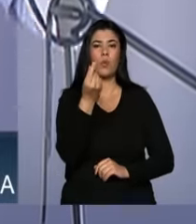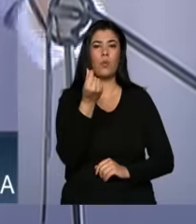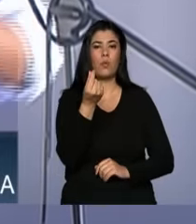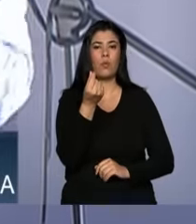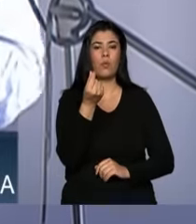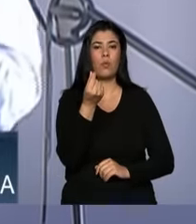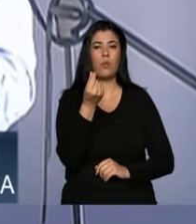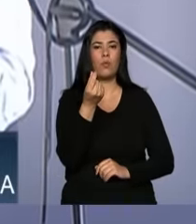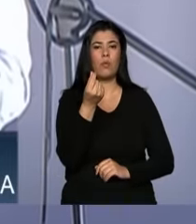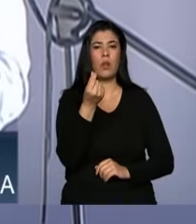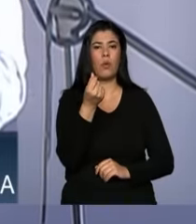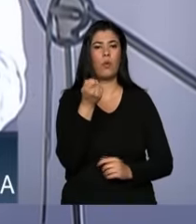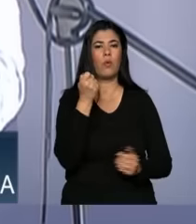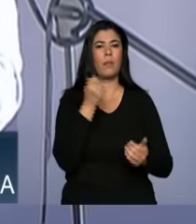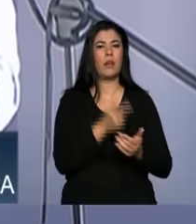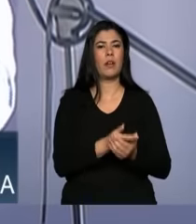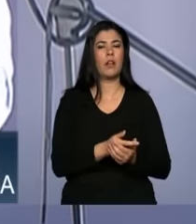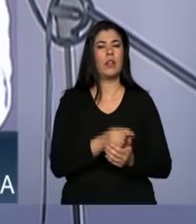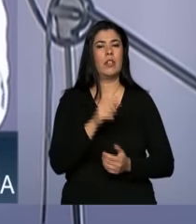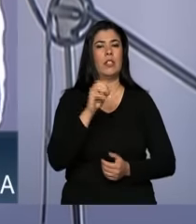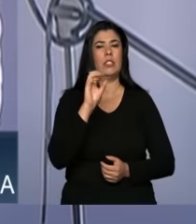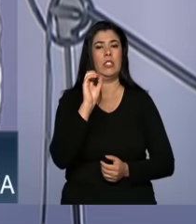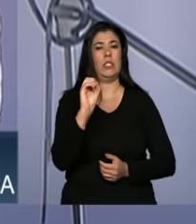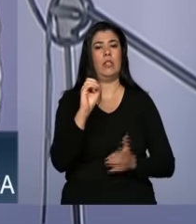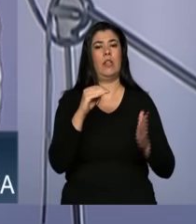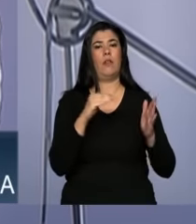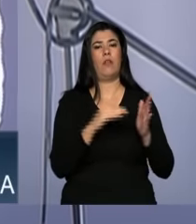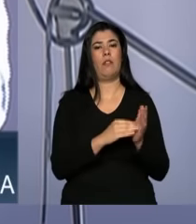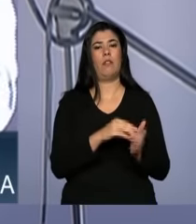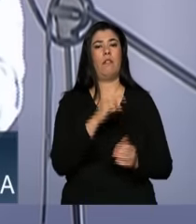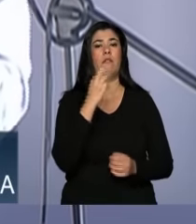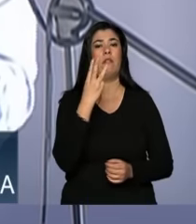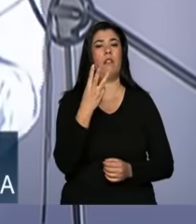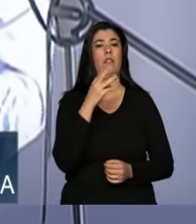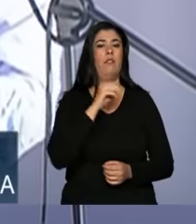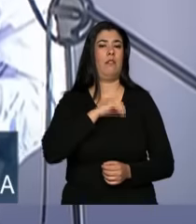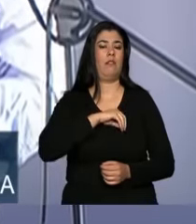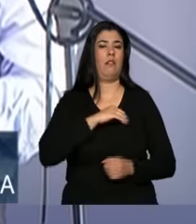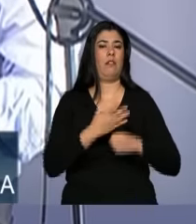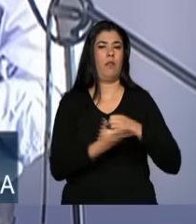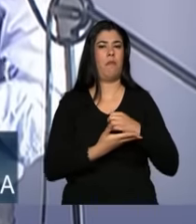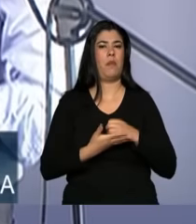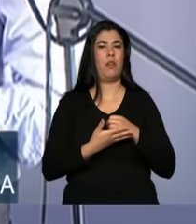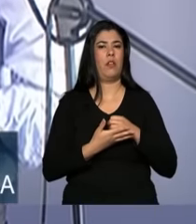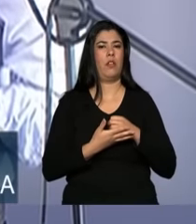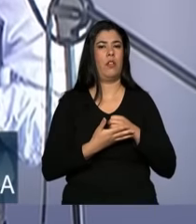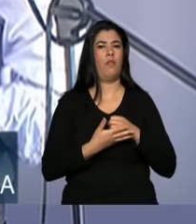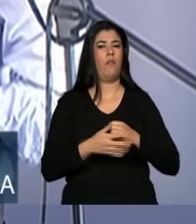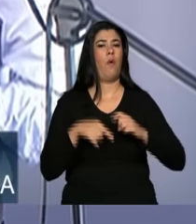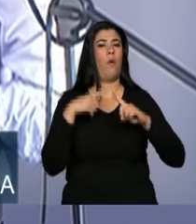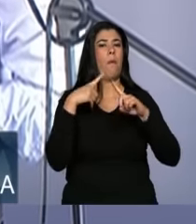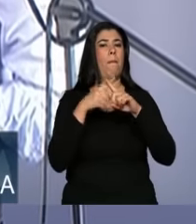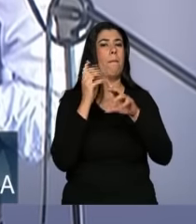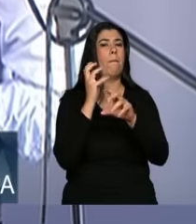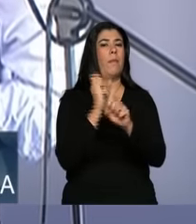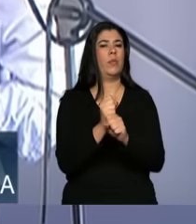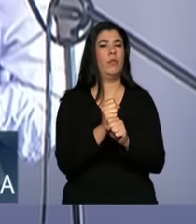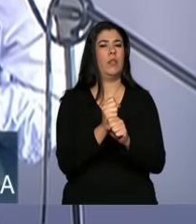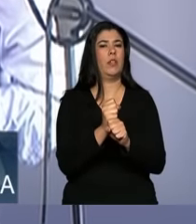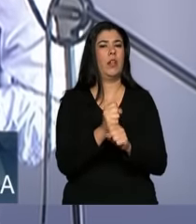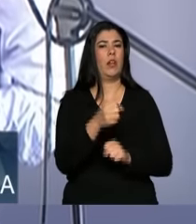0 a 3 salários mínimos em Juazeiro. Vezes 4 pessoas, em